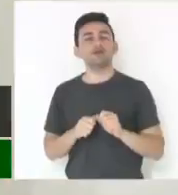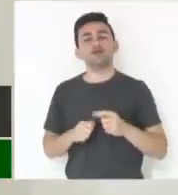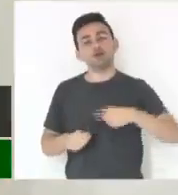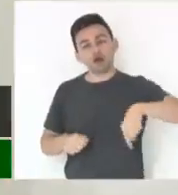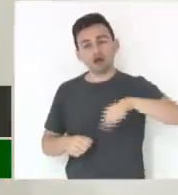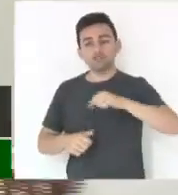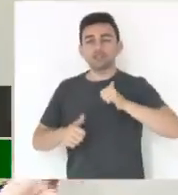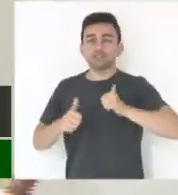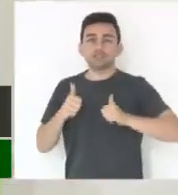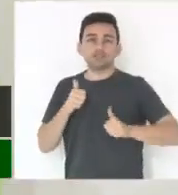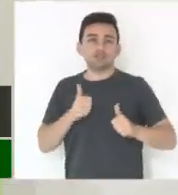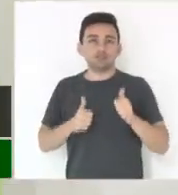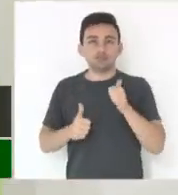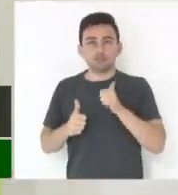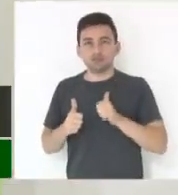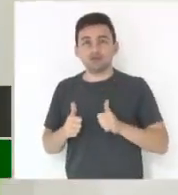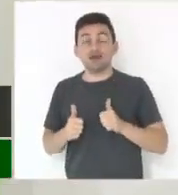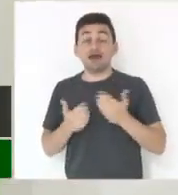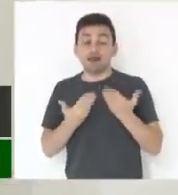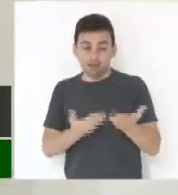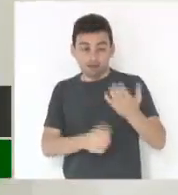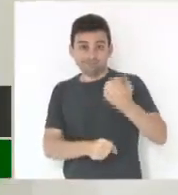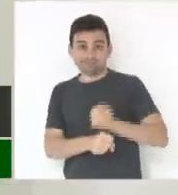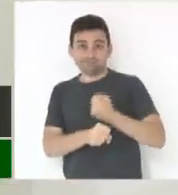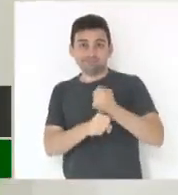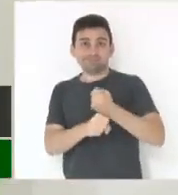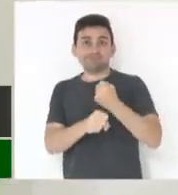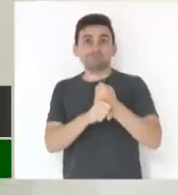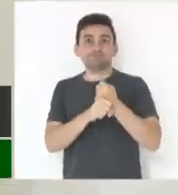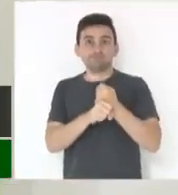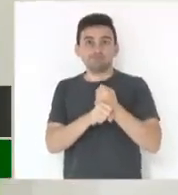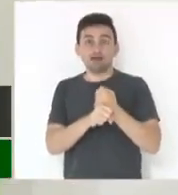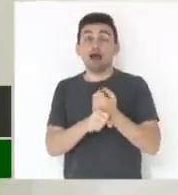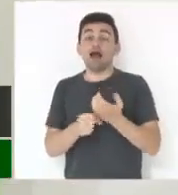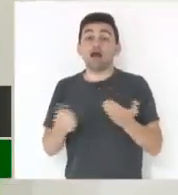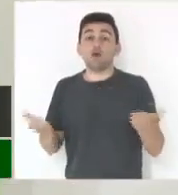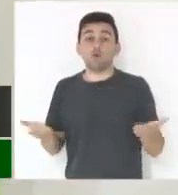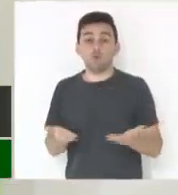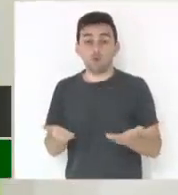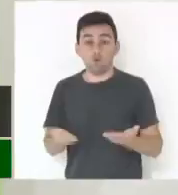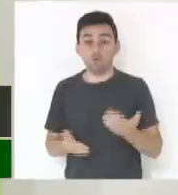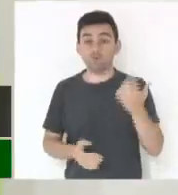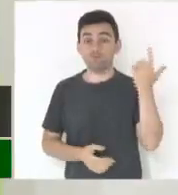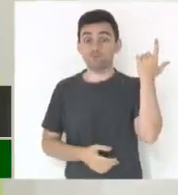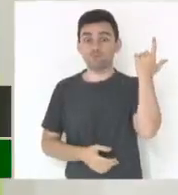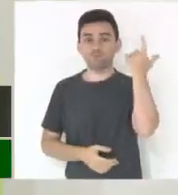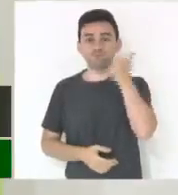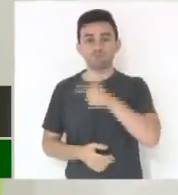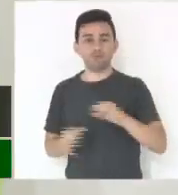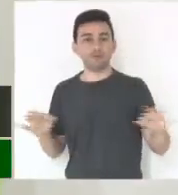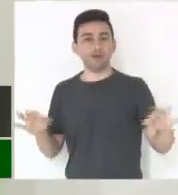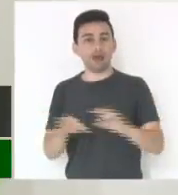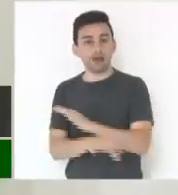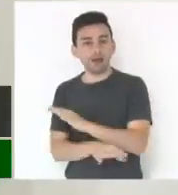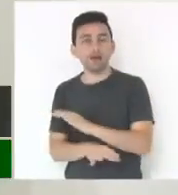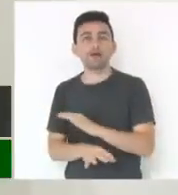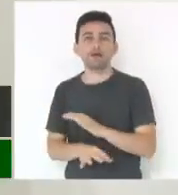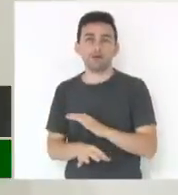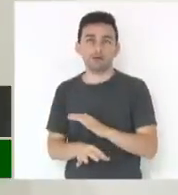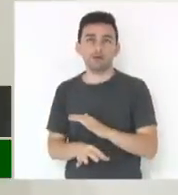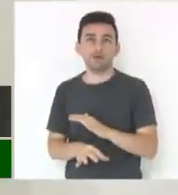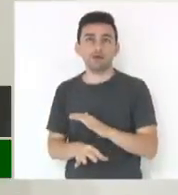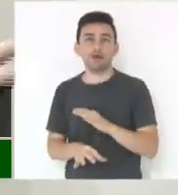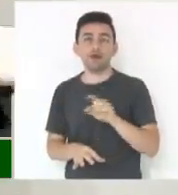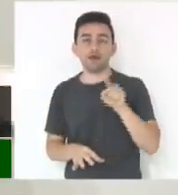que aquela obra, agora que conseguiram encerrar o contrato com a empresa que